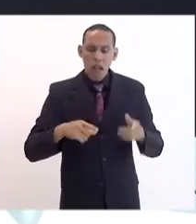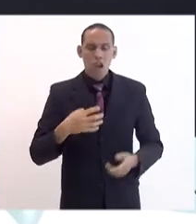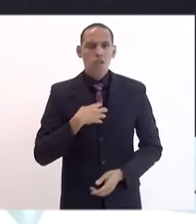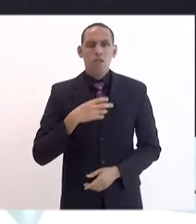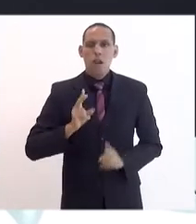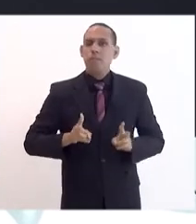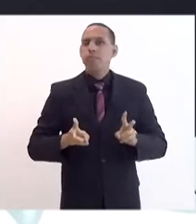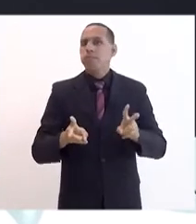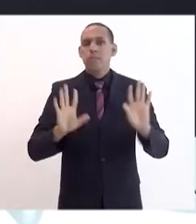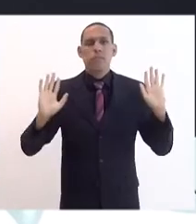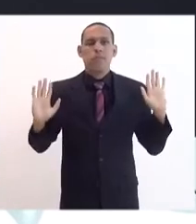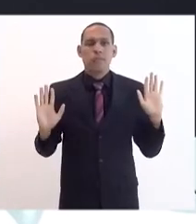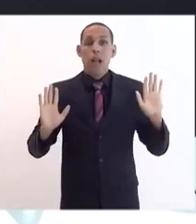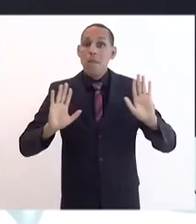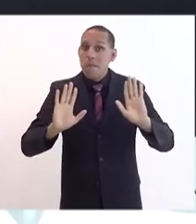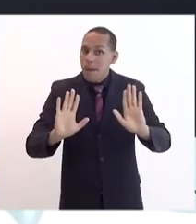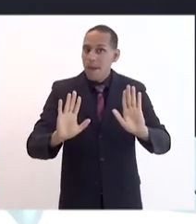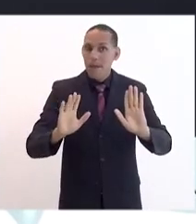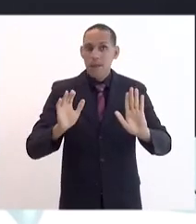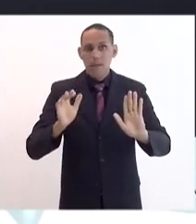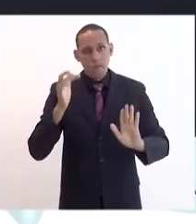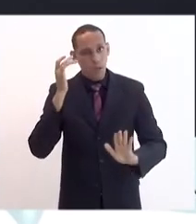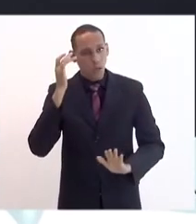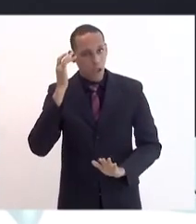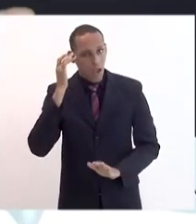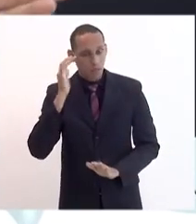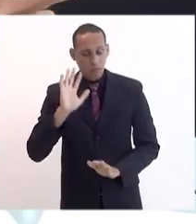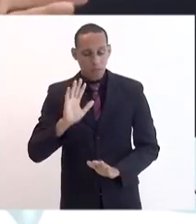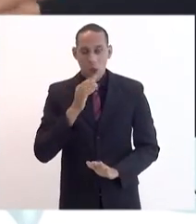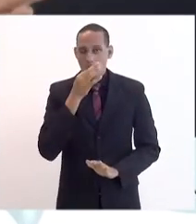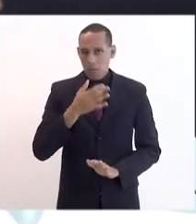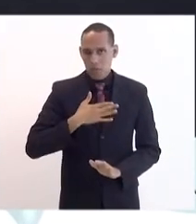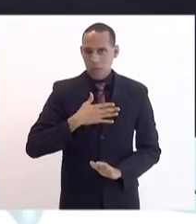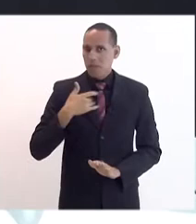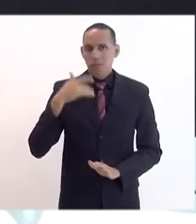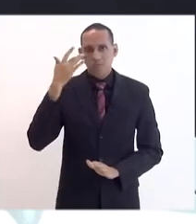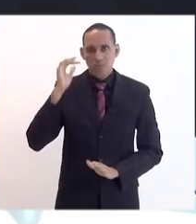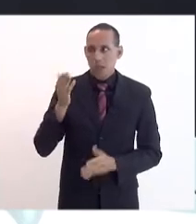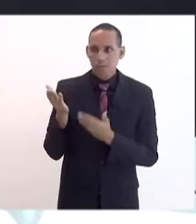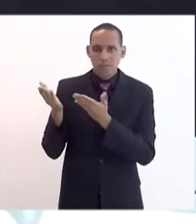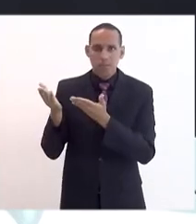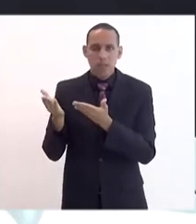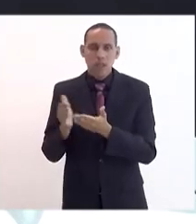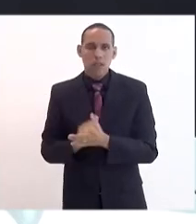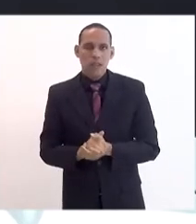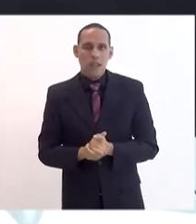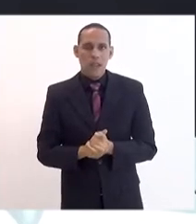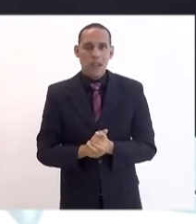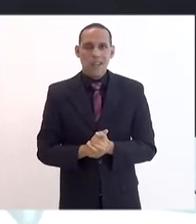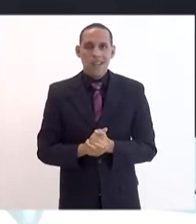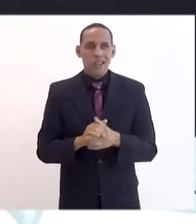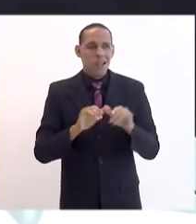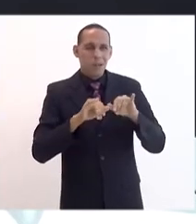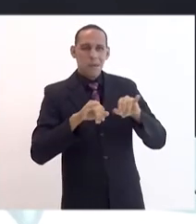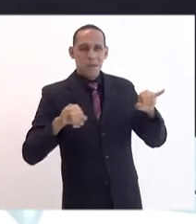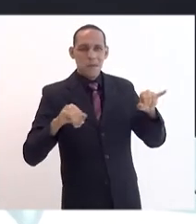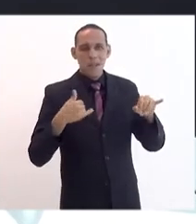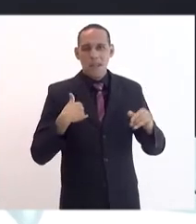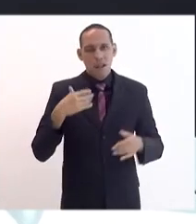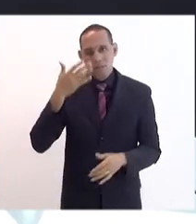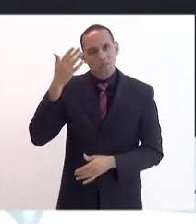operandi. Mas eu acho que, eu não sabia aí dessa matéria, houve omissão